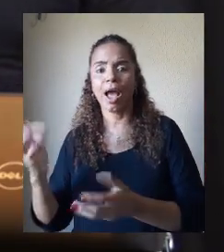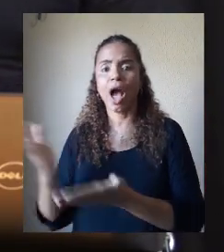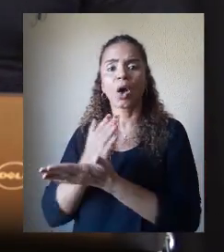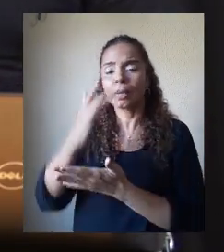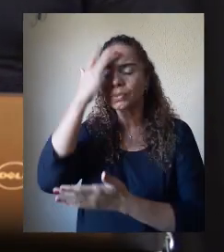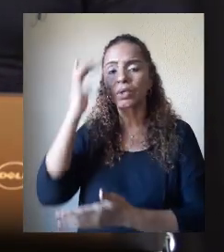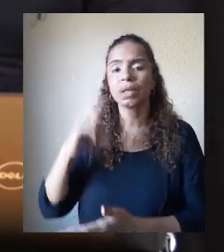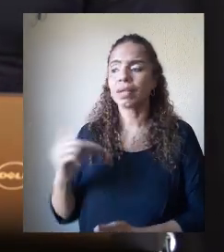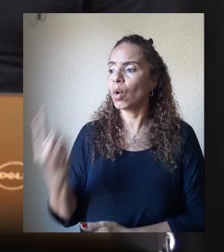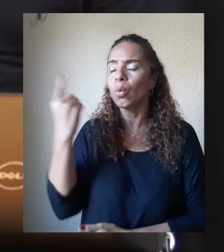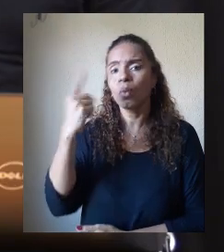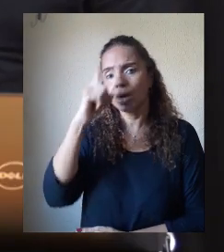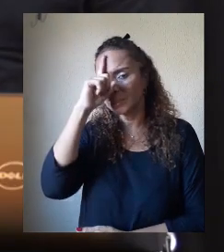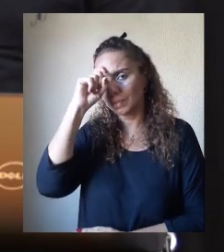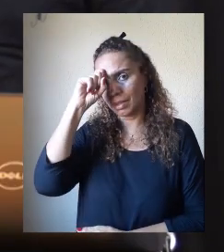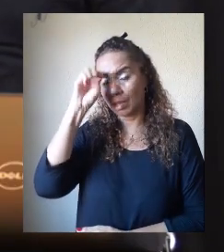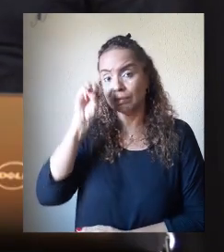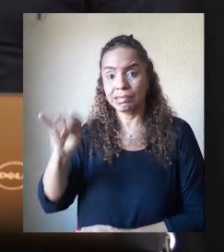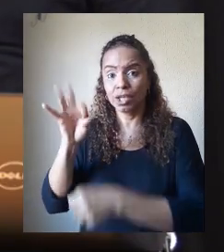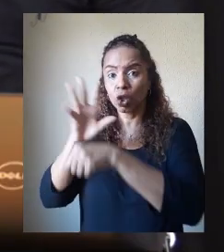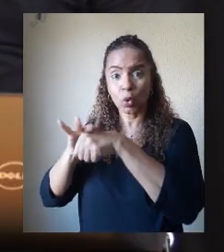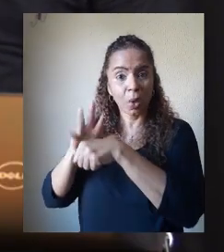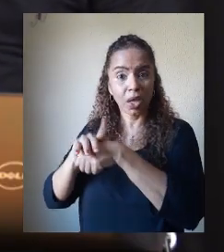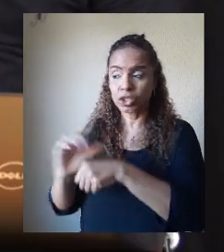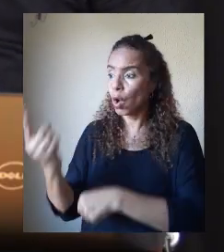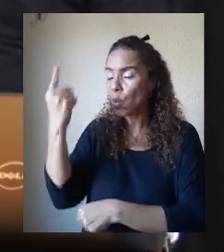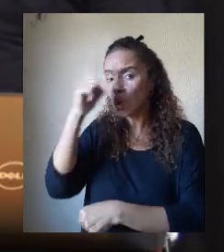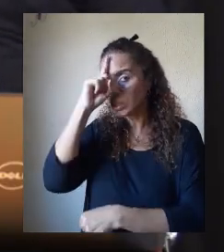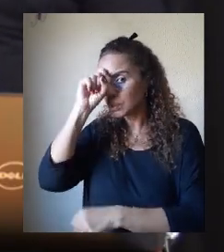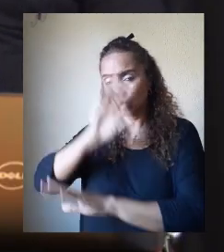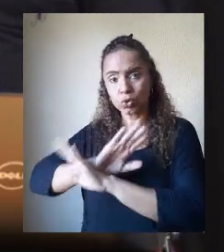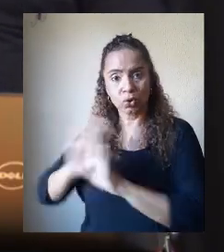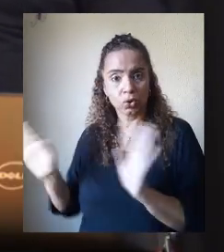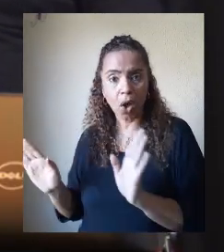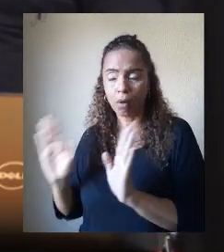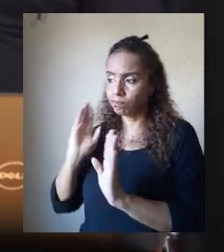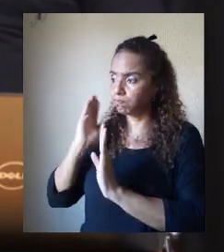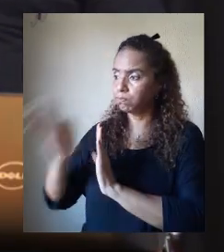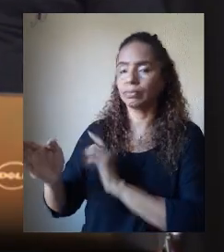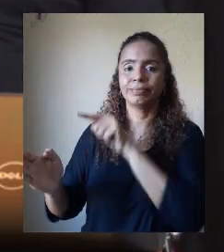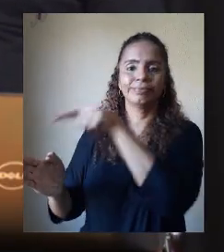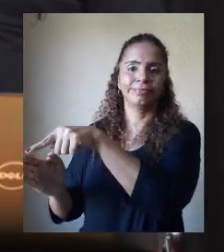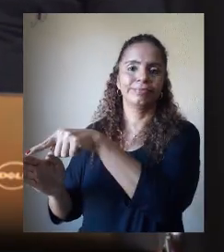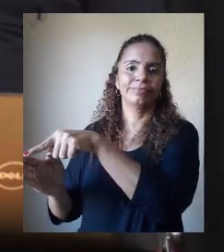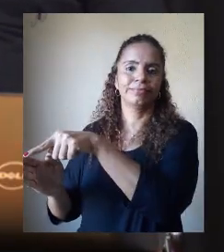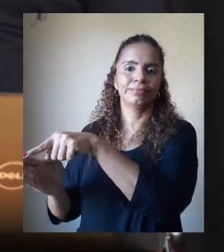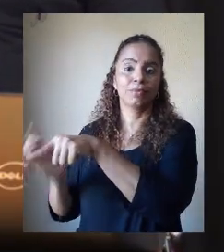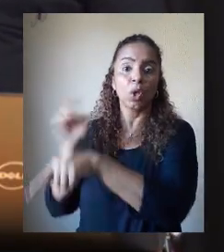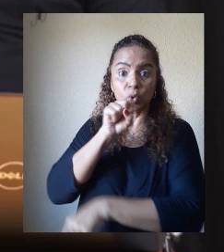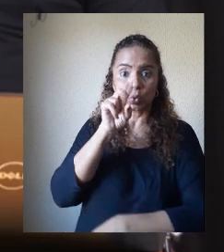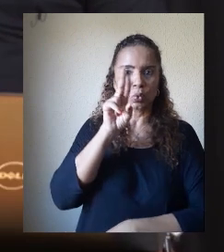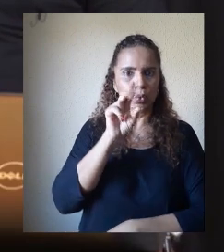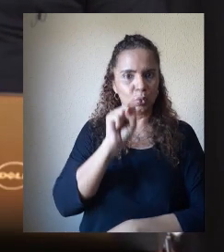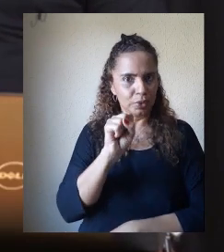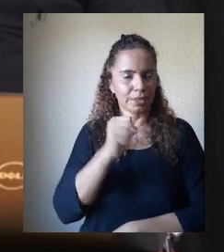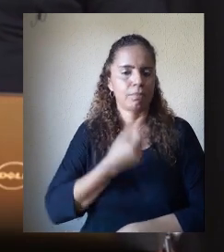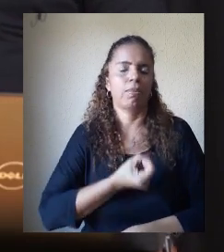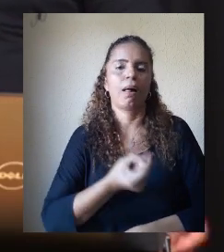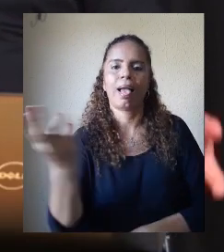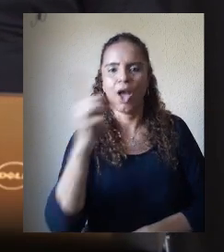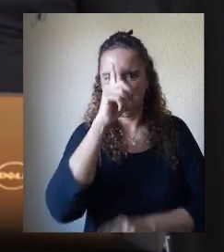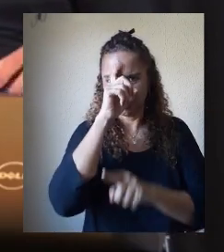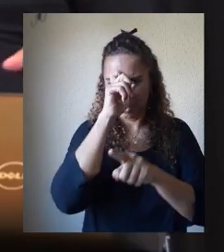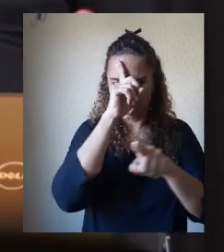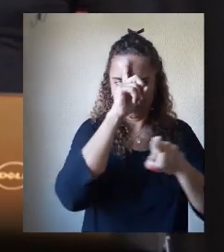opção de hospital para ir, qualquer que seja o problema. Né? Então, do ponto de vista de disponibilidade média, o SUS tem uma disponibilidade